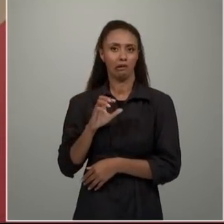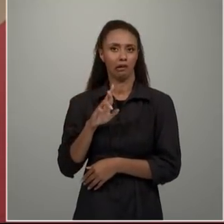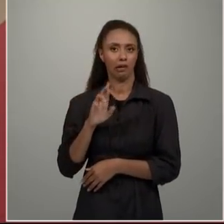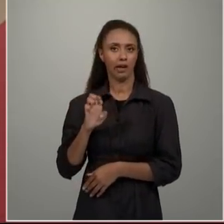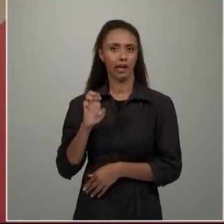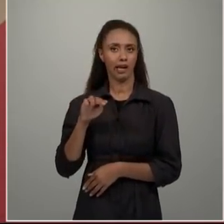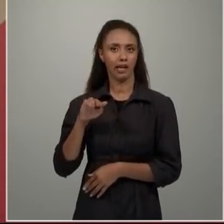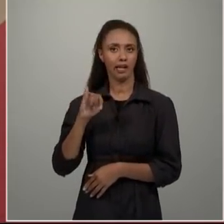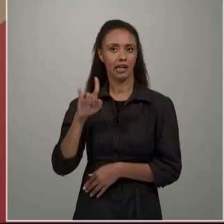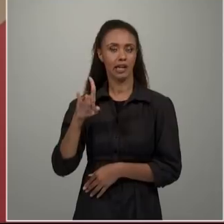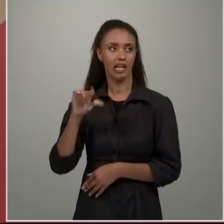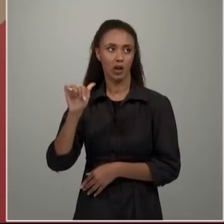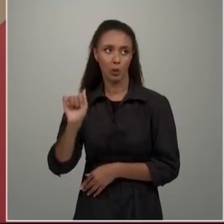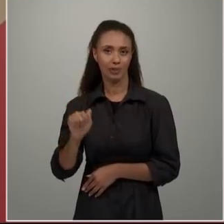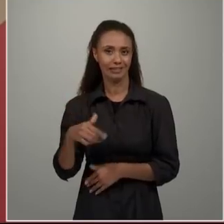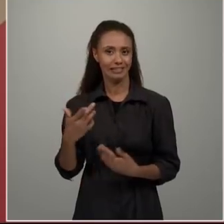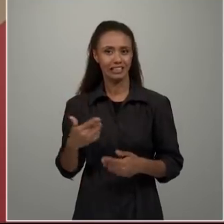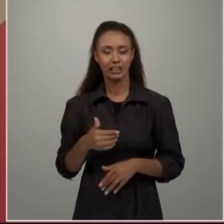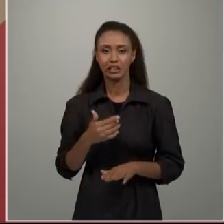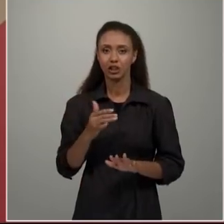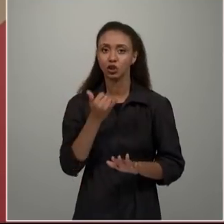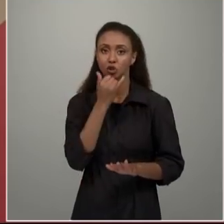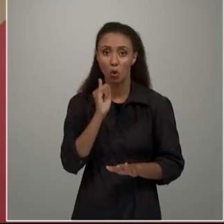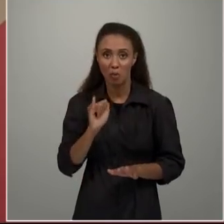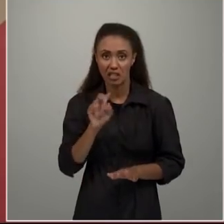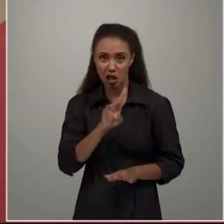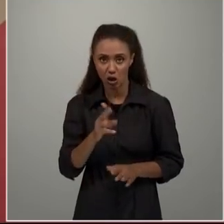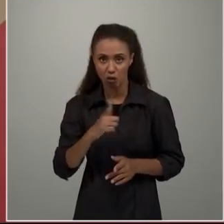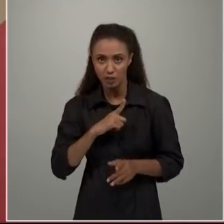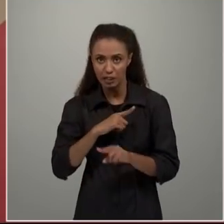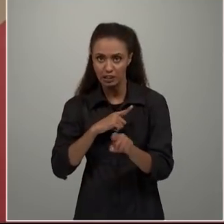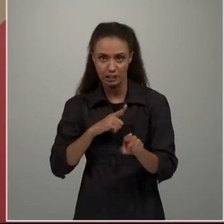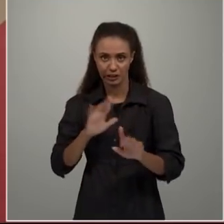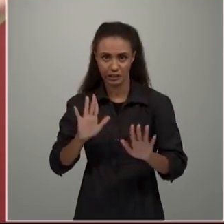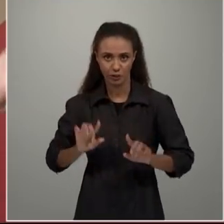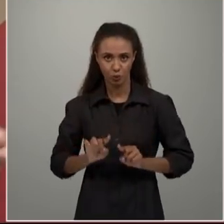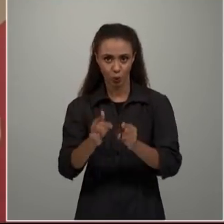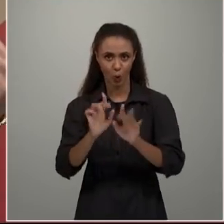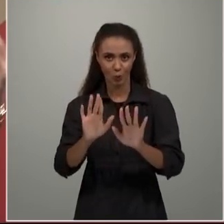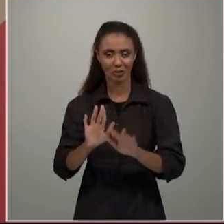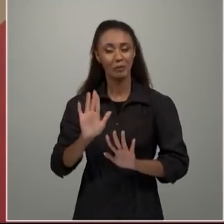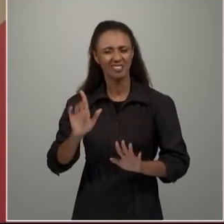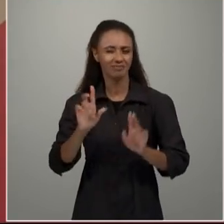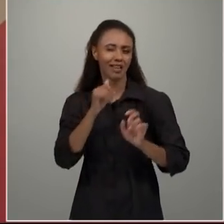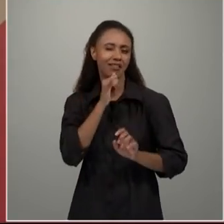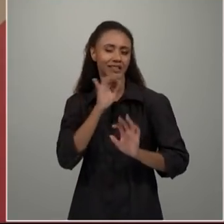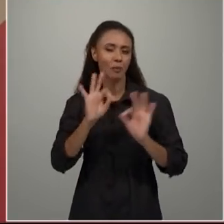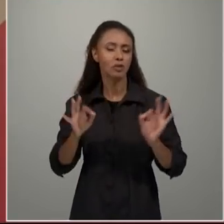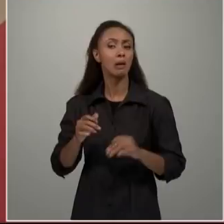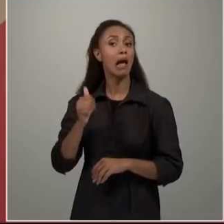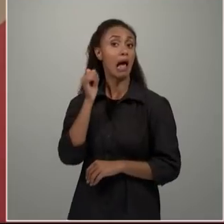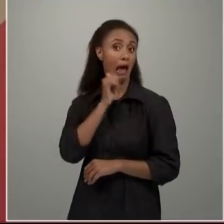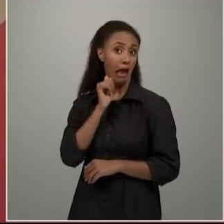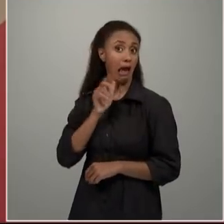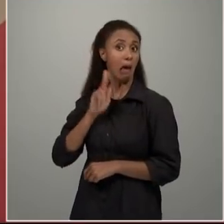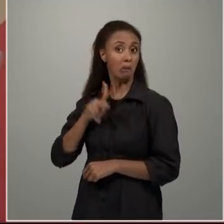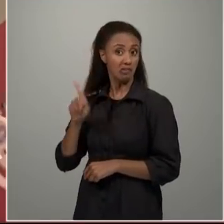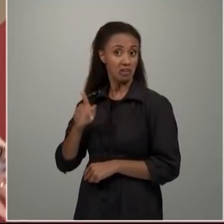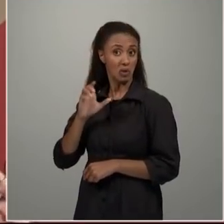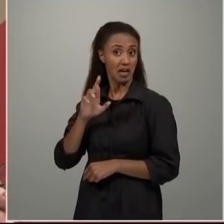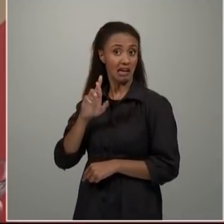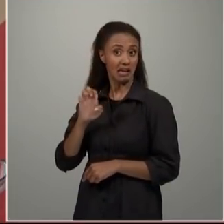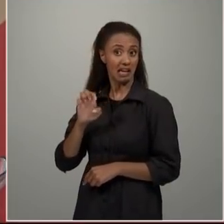cremilda acessória existe do outro lado nada contra a senhora não tá mas eu tive lá a professora dona cremilda que me deu a aula e eu num